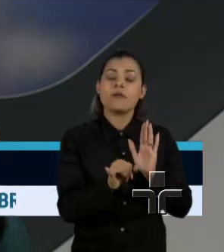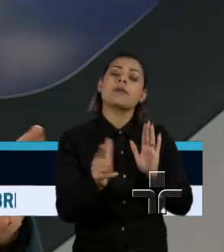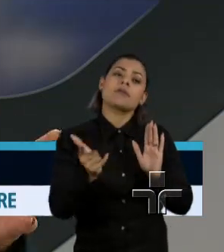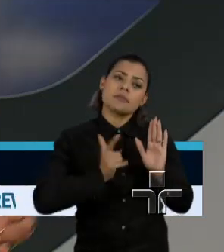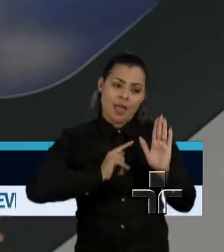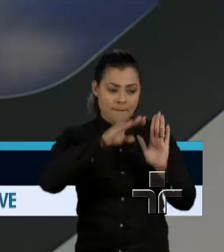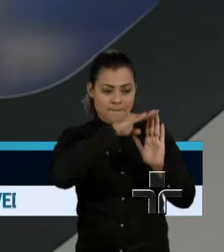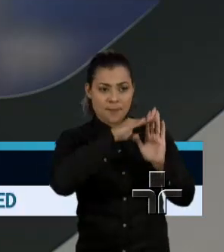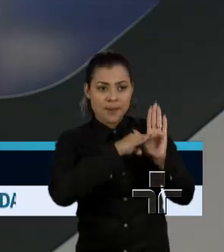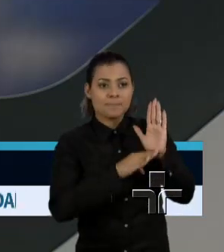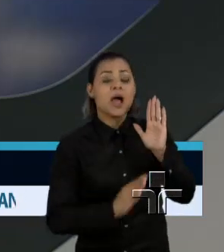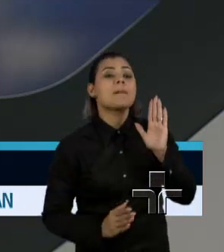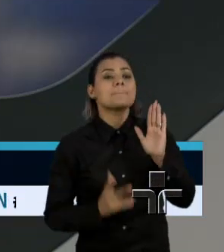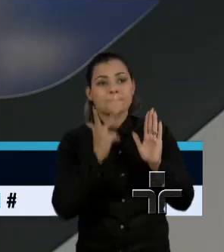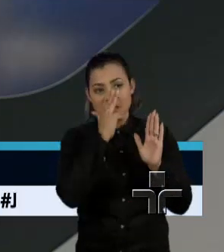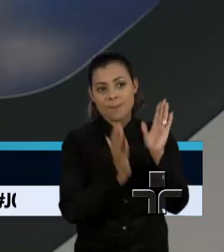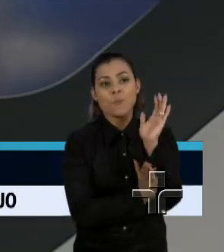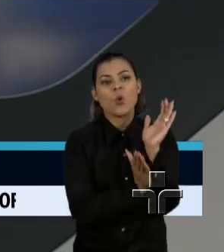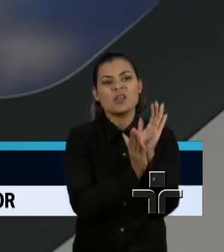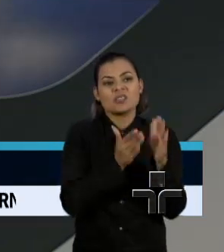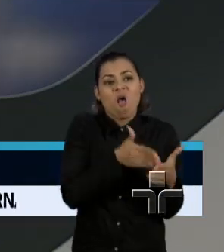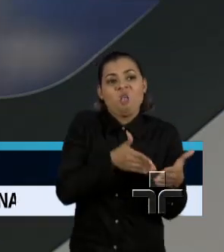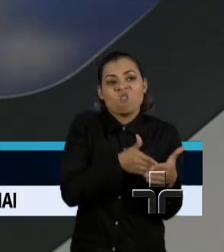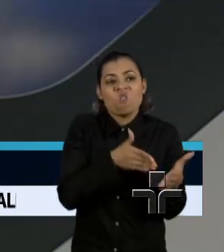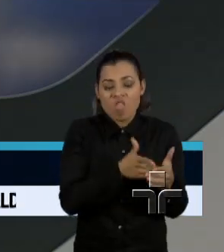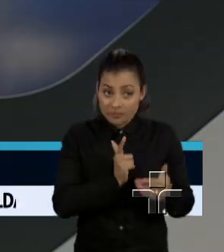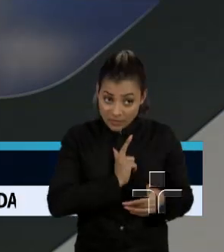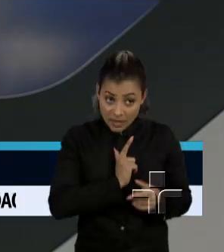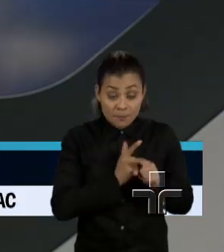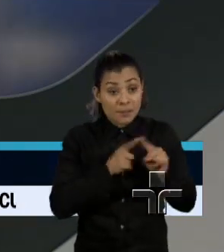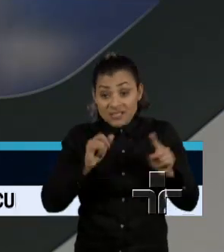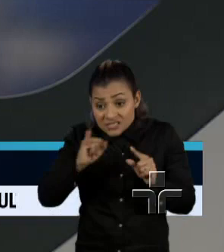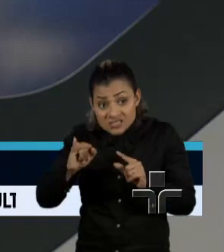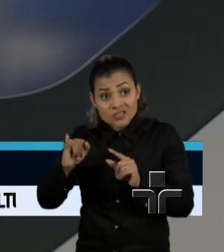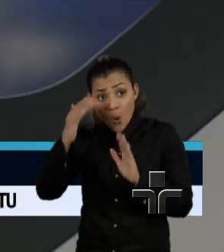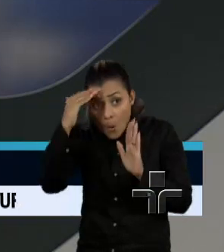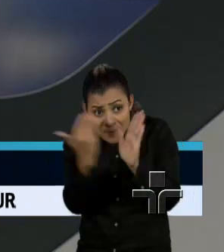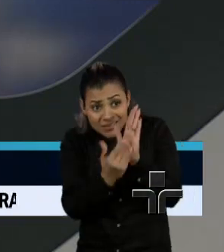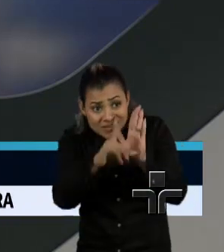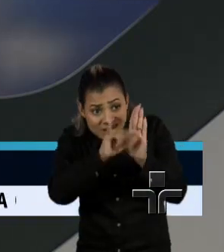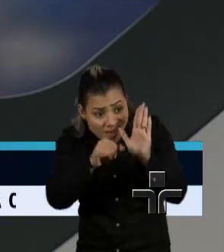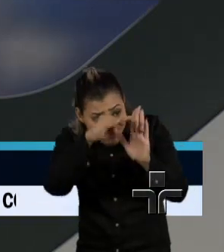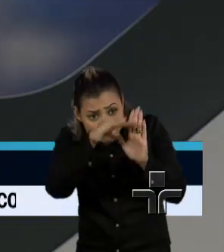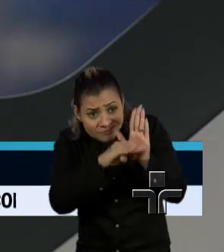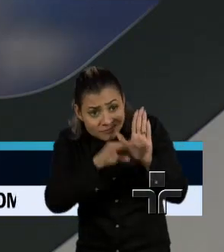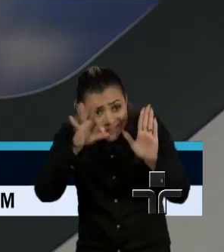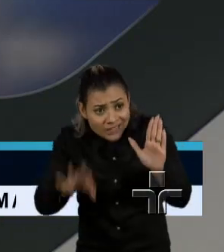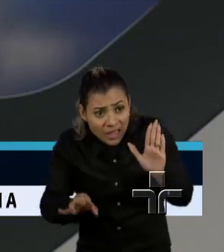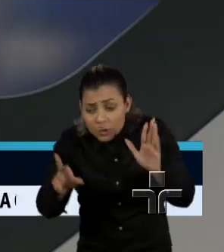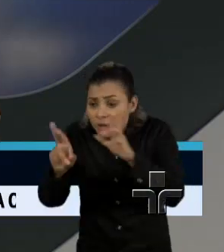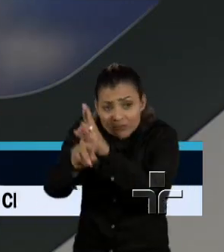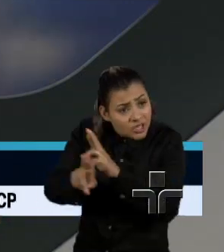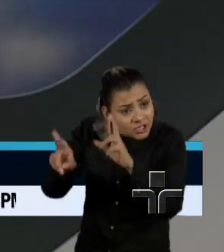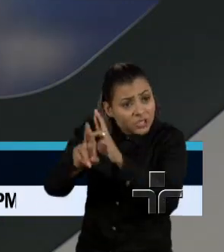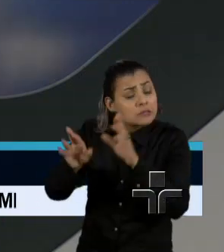colocando algumas barreiras, né? Mas quem estiver agindo dentro da lei, tiver feito